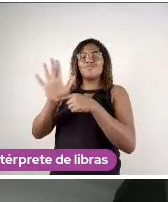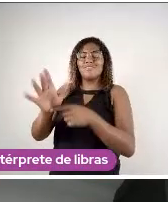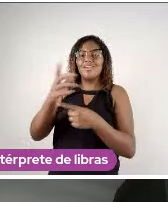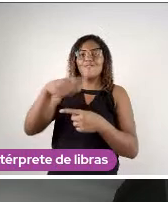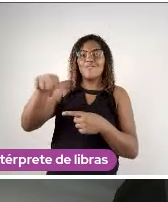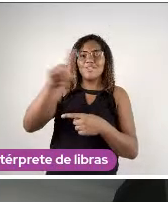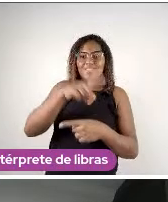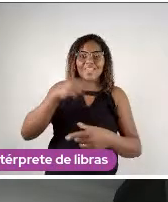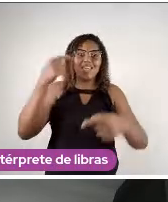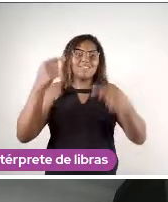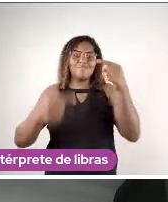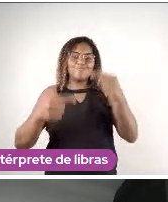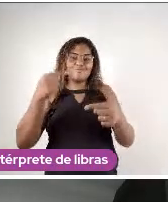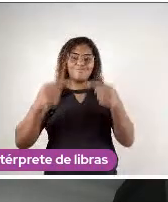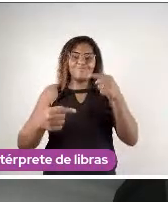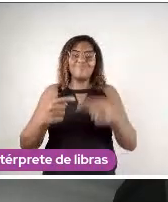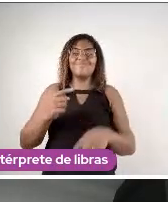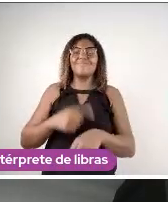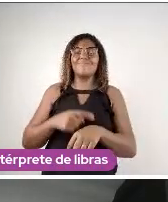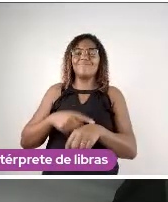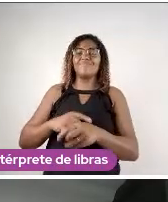essa discussão. Muito obrigado.